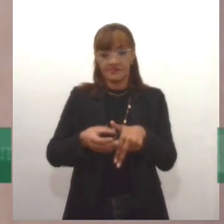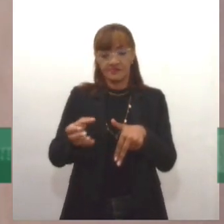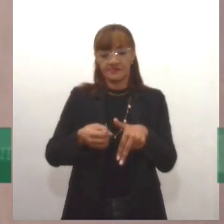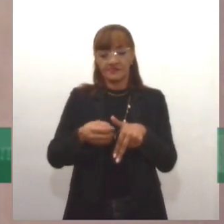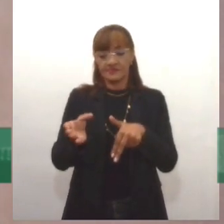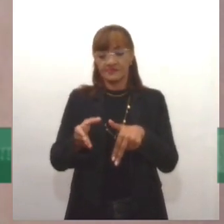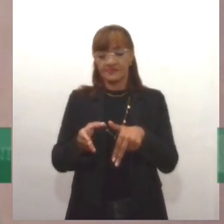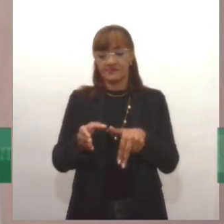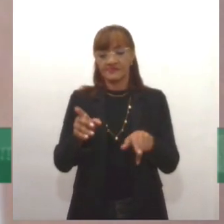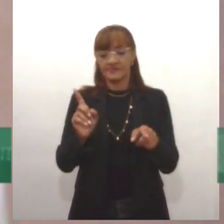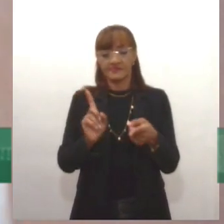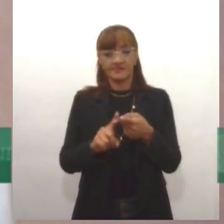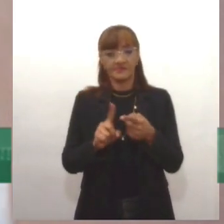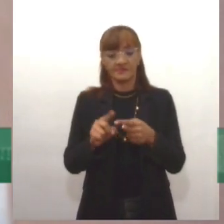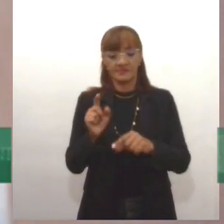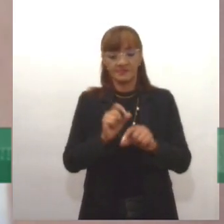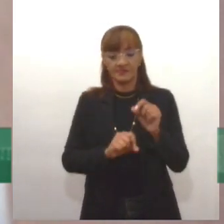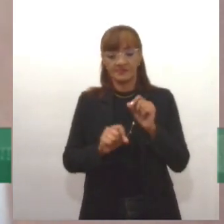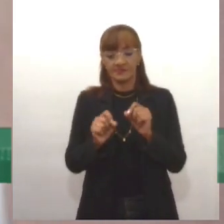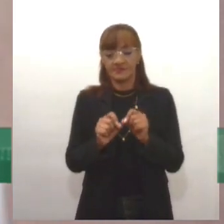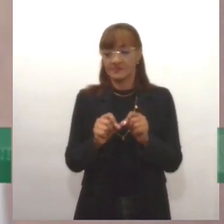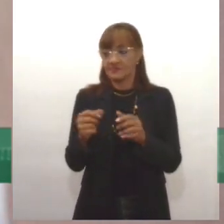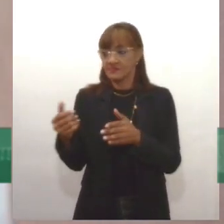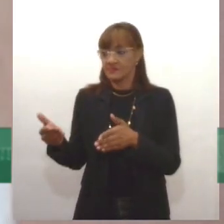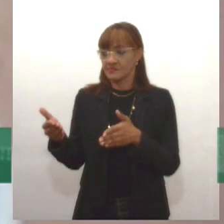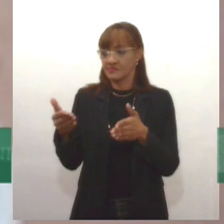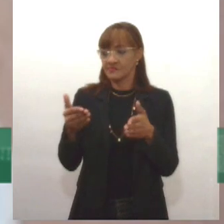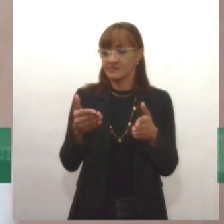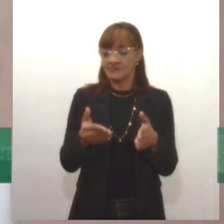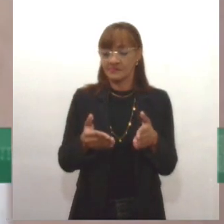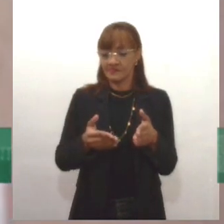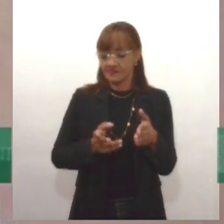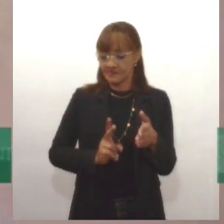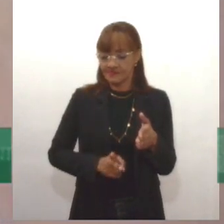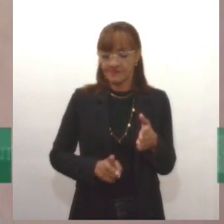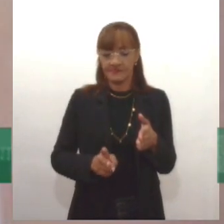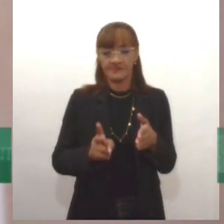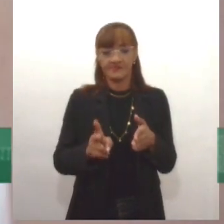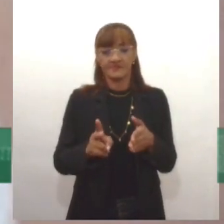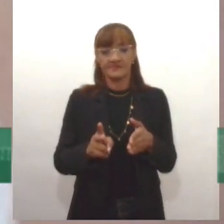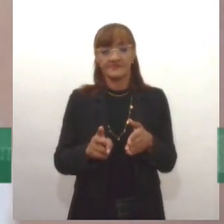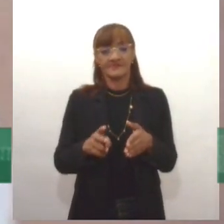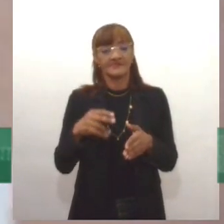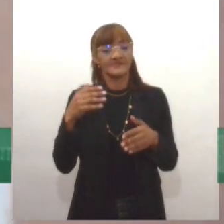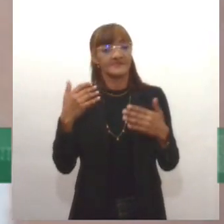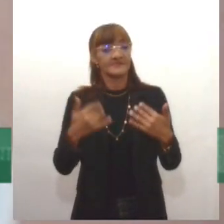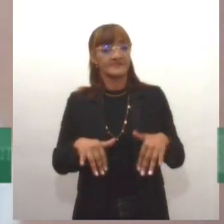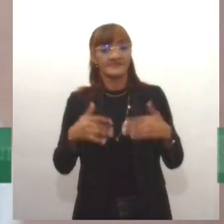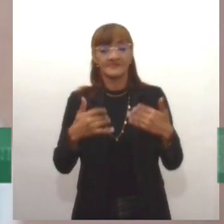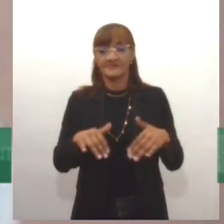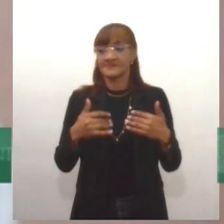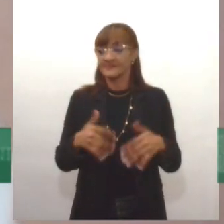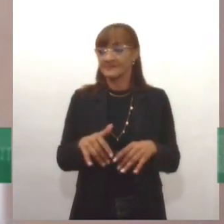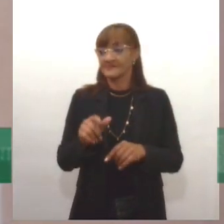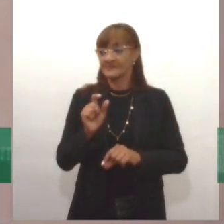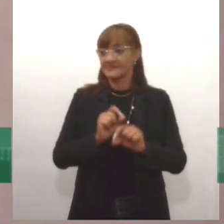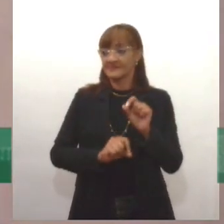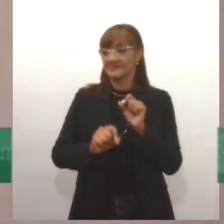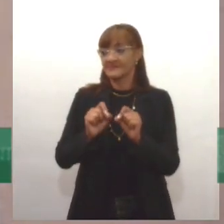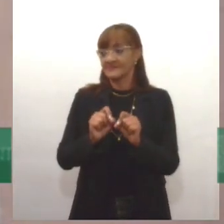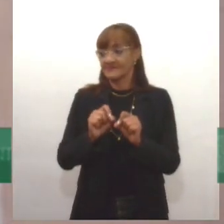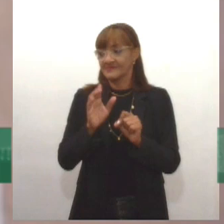Porque isso continua, viu, impactando caixa, continua gerando endividamento, não tenha dúvida